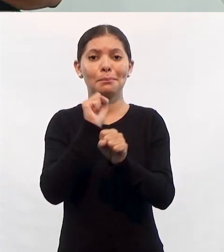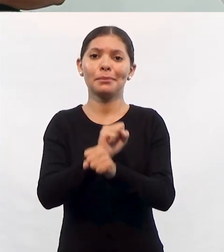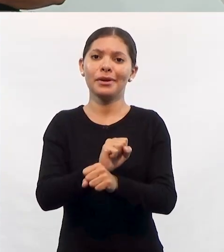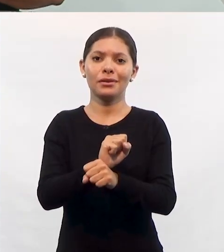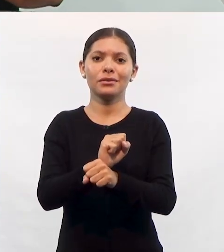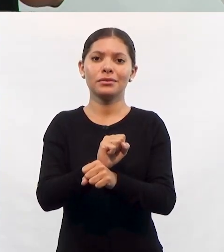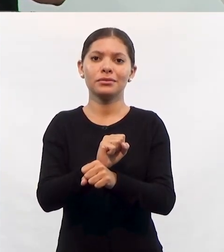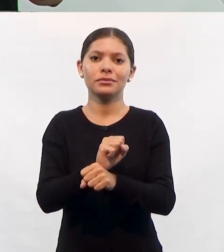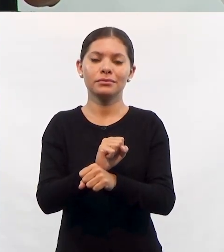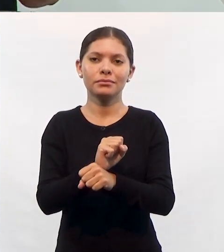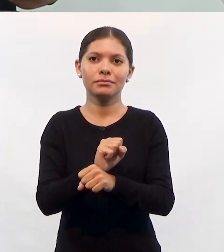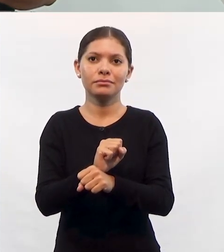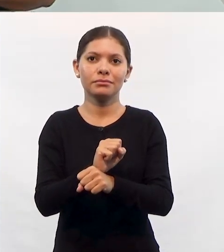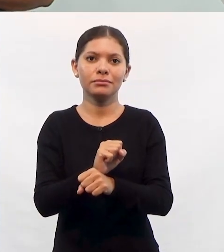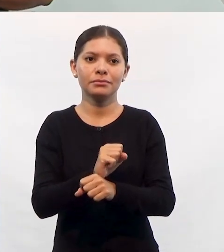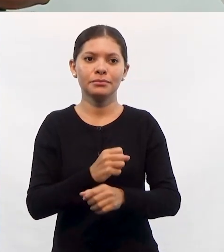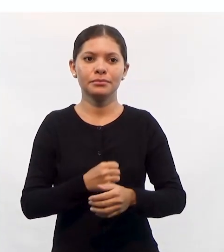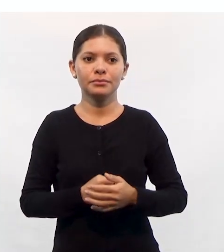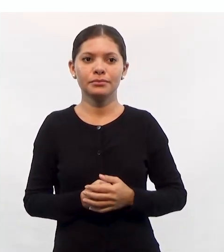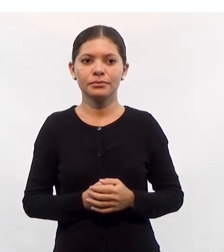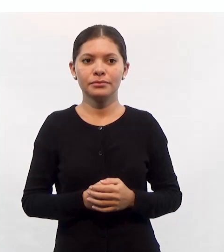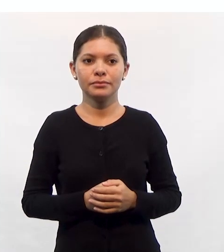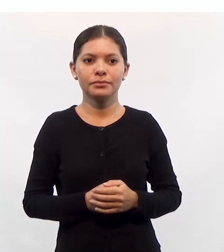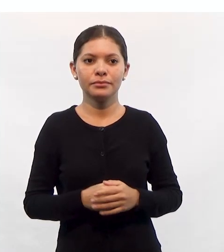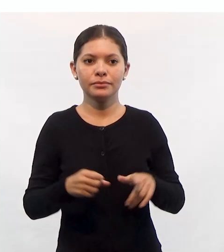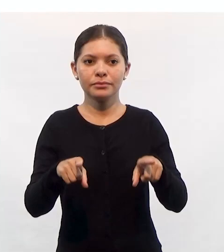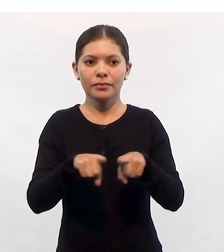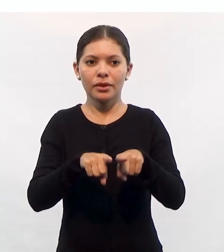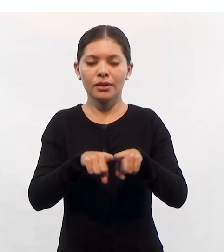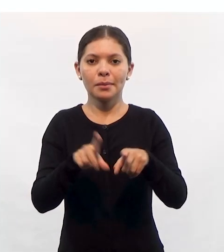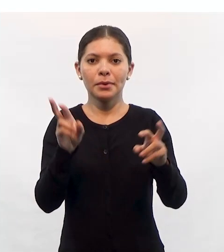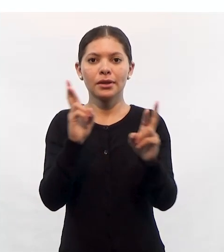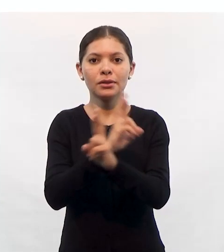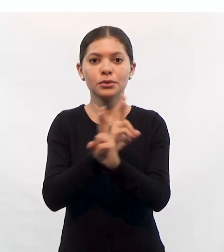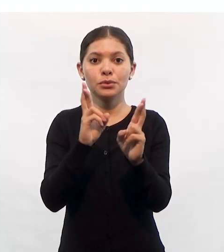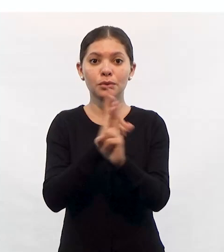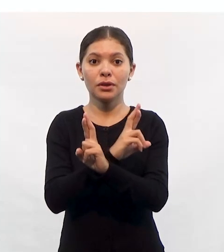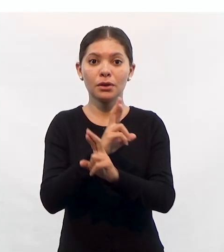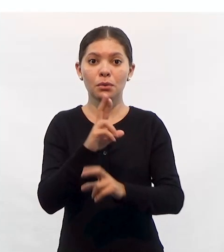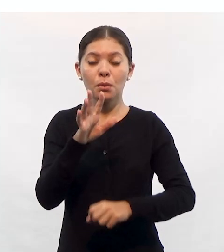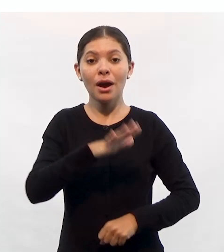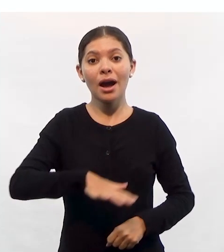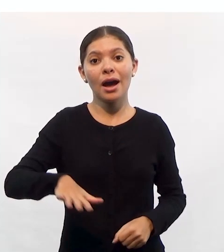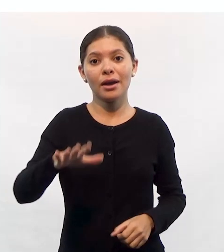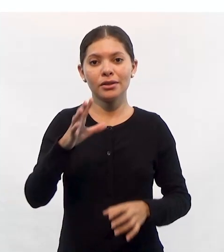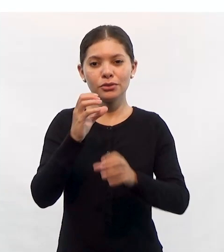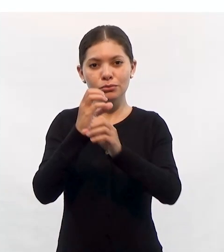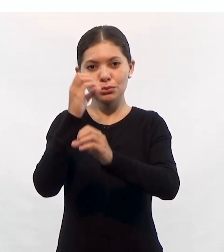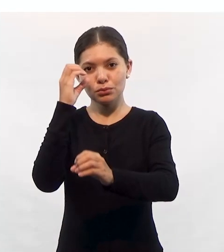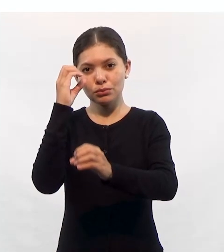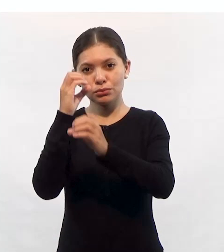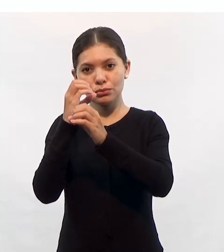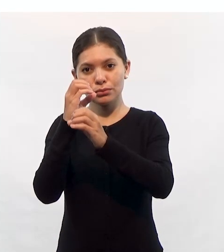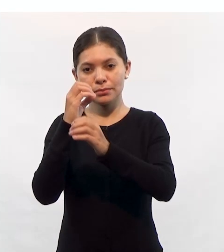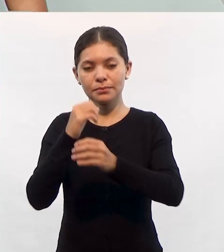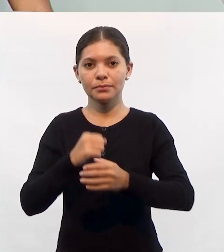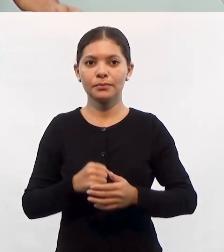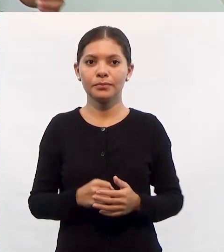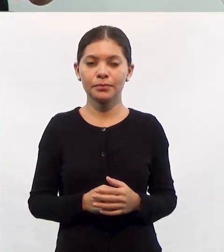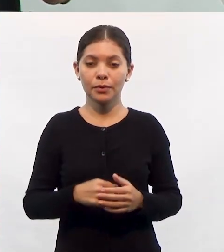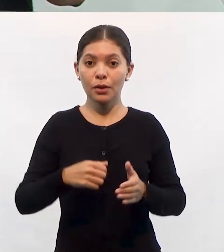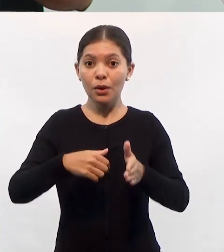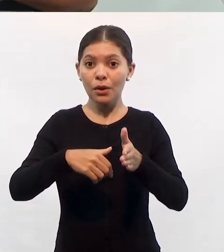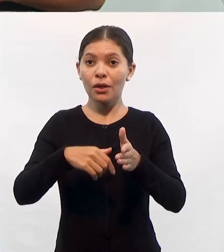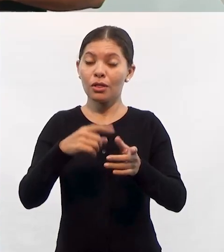se não tem insumos não tem como produzir e também se relaciona com a área de engenharia Industrial nós